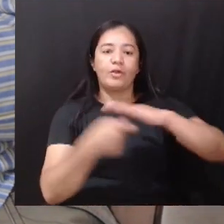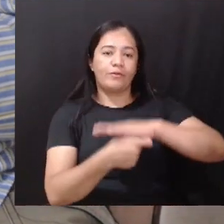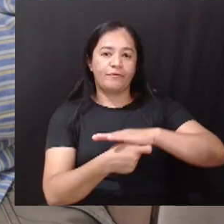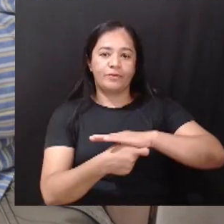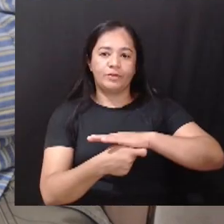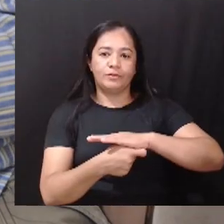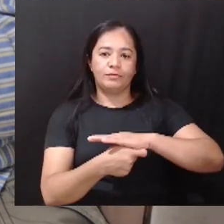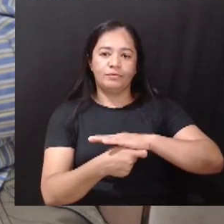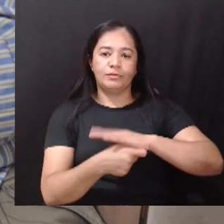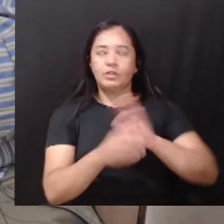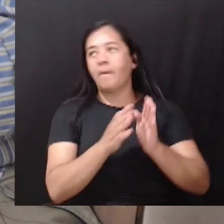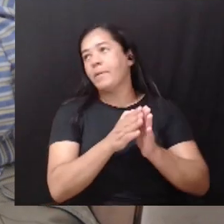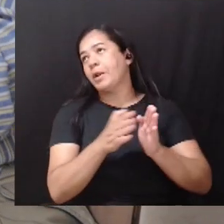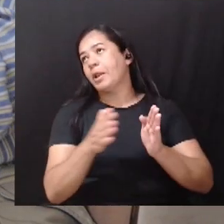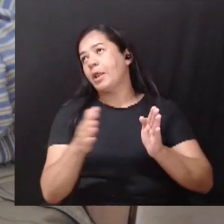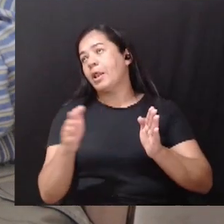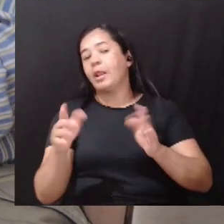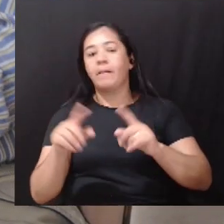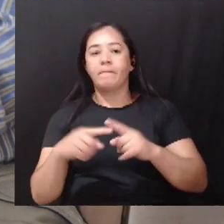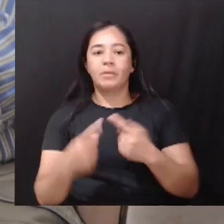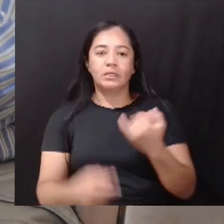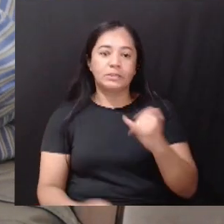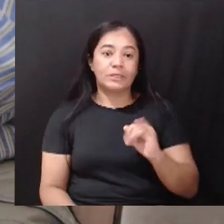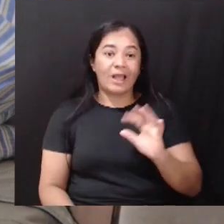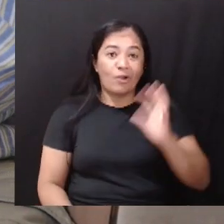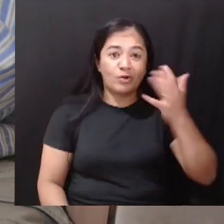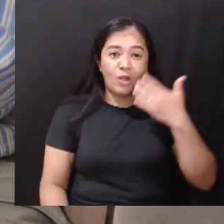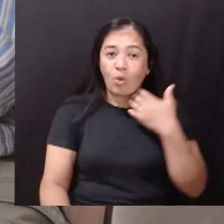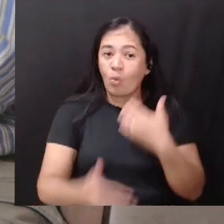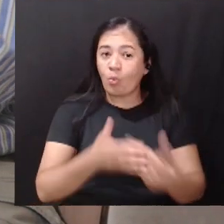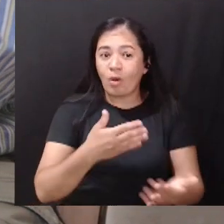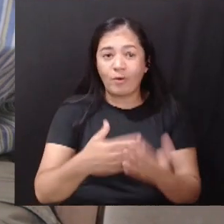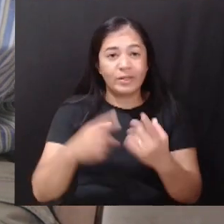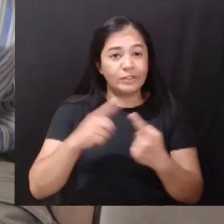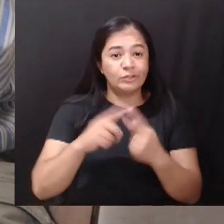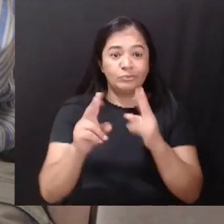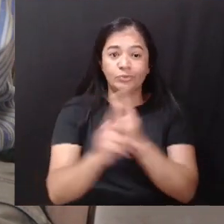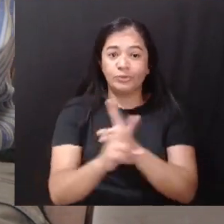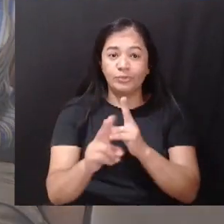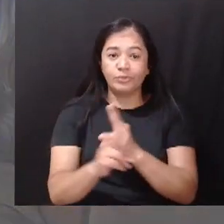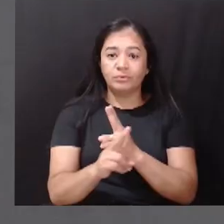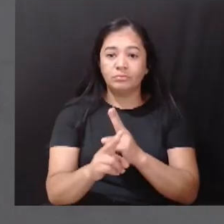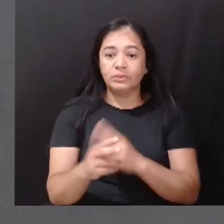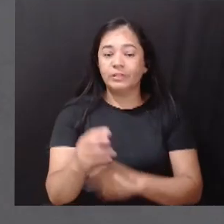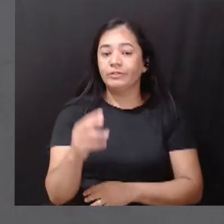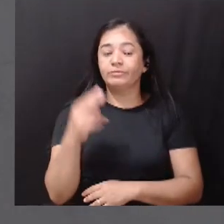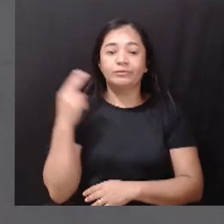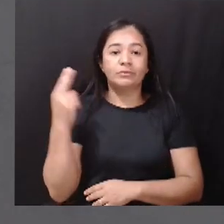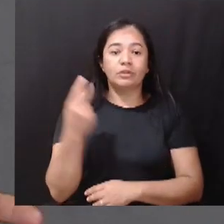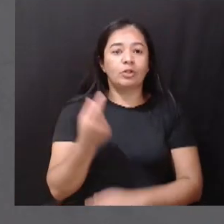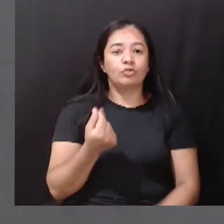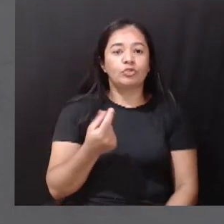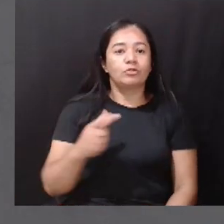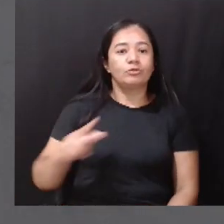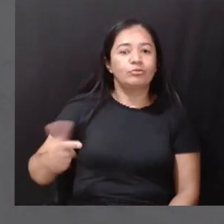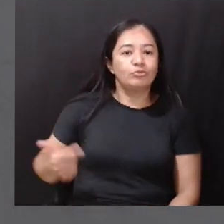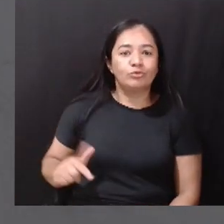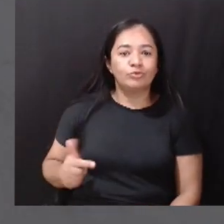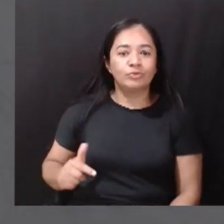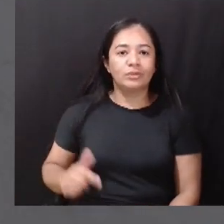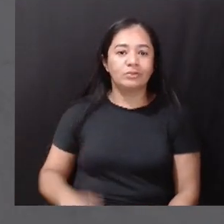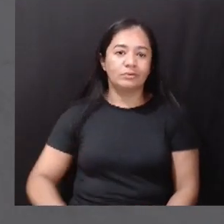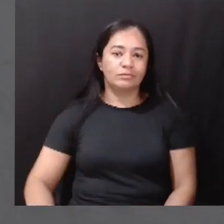longo prazo, sendo que se acontecer qualquer tipo de emergência comigo esse ano, eu não vou ter o dinheiro, ou caso